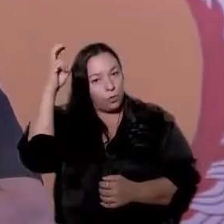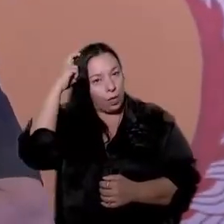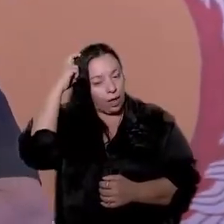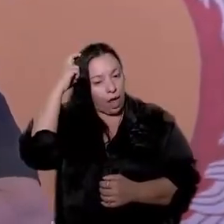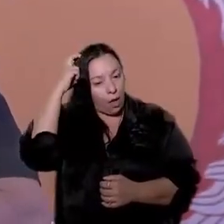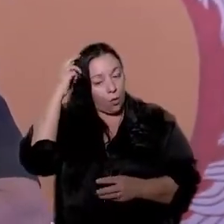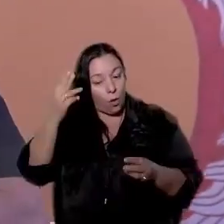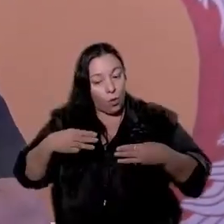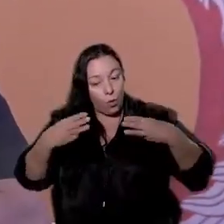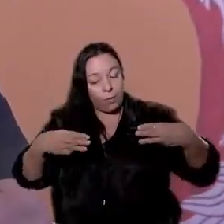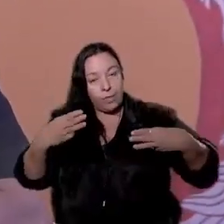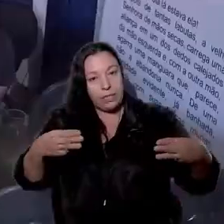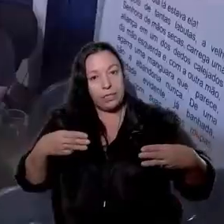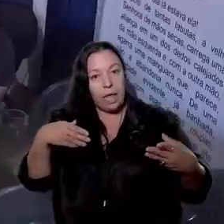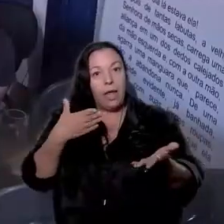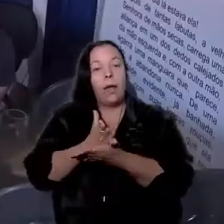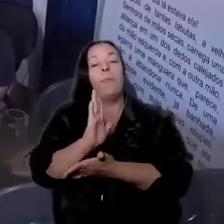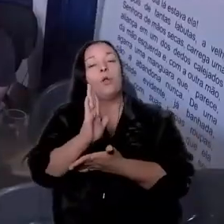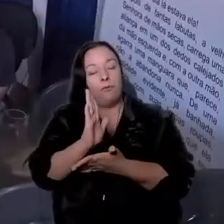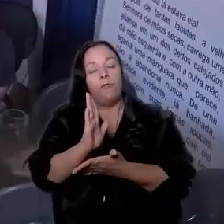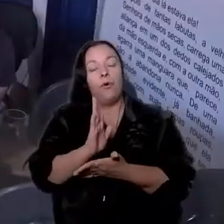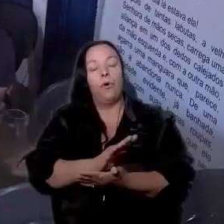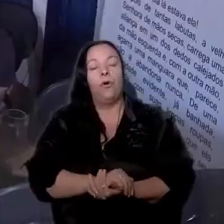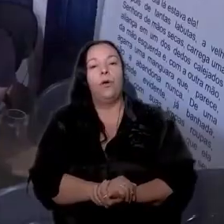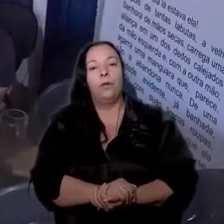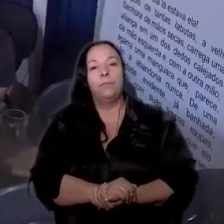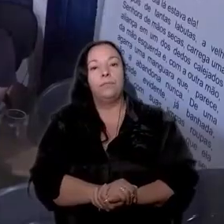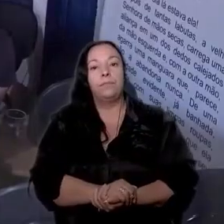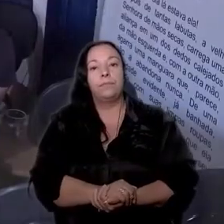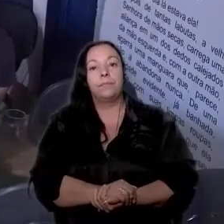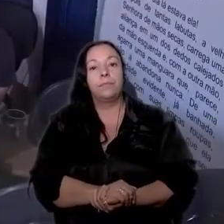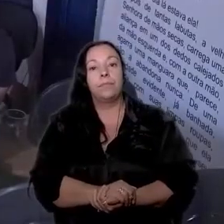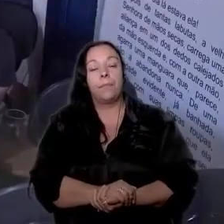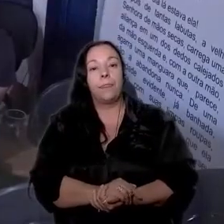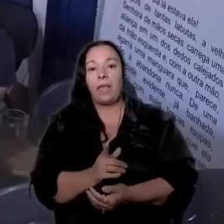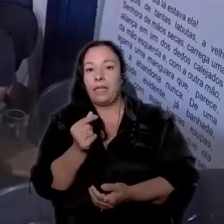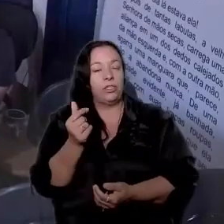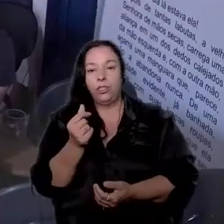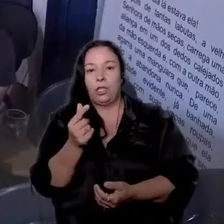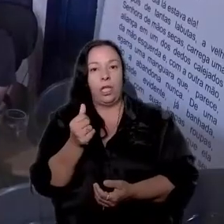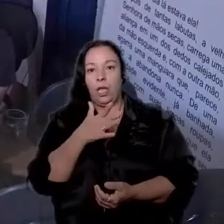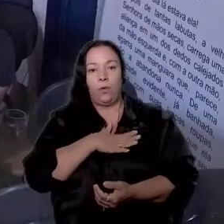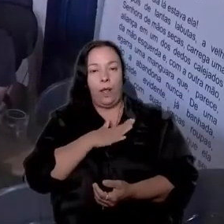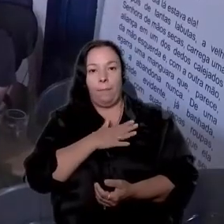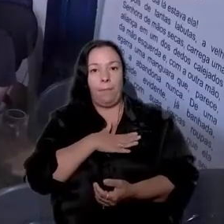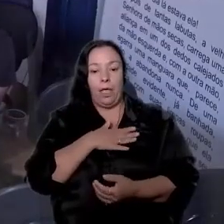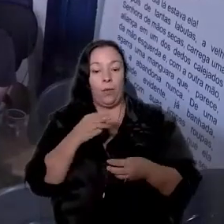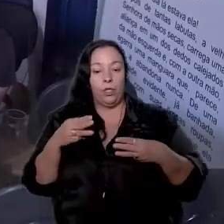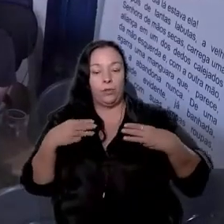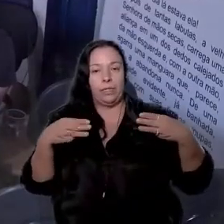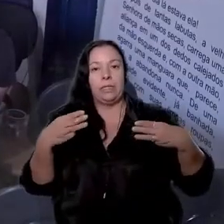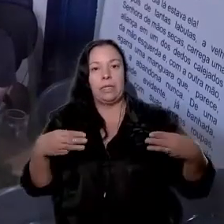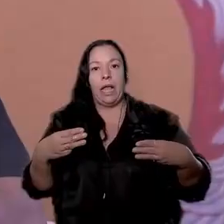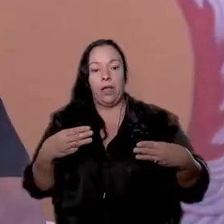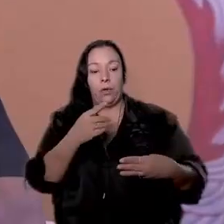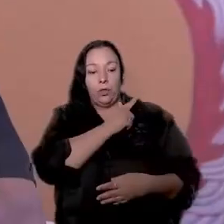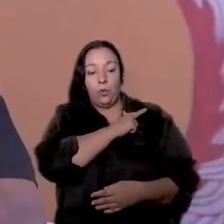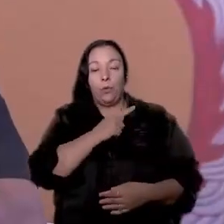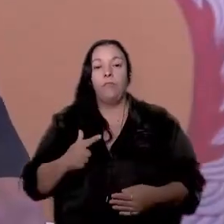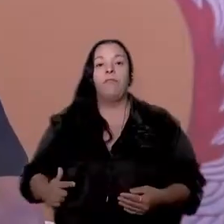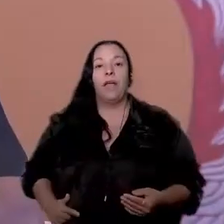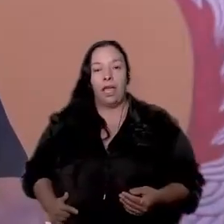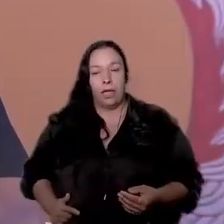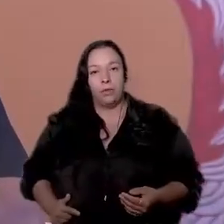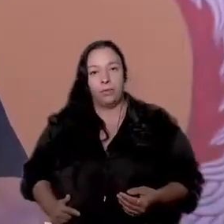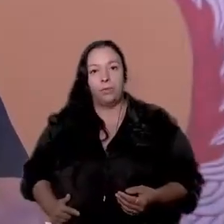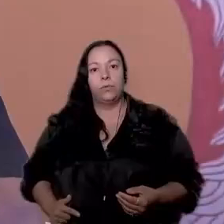que o Ministério aprovou previamente. Ele disse, mas esse dinheiro não é meu, esse dinheiro é do Ministério, esse dinheiro é do governo. Eu